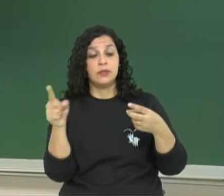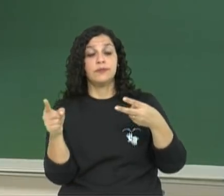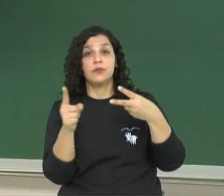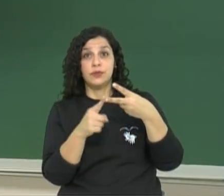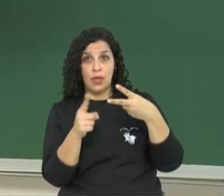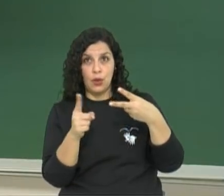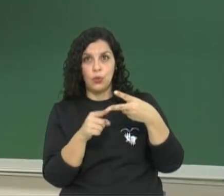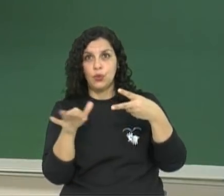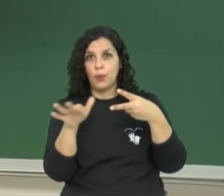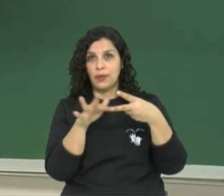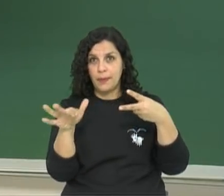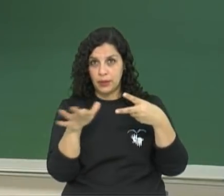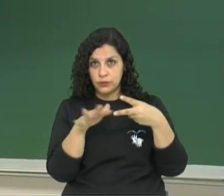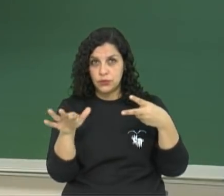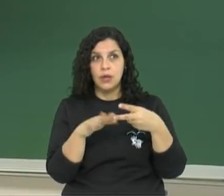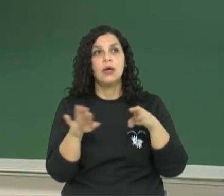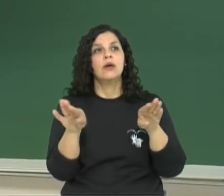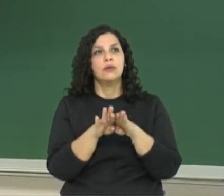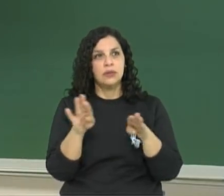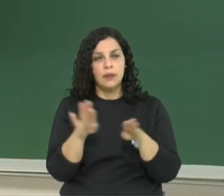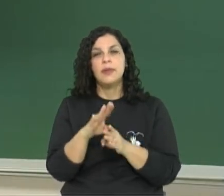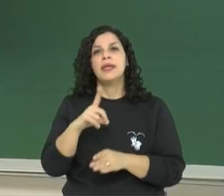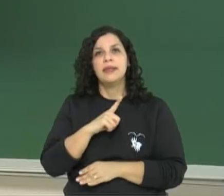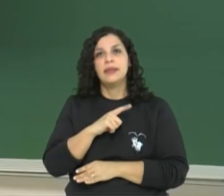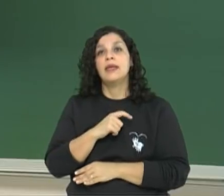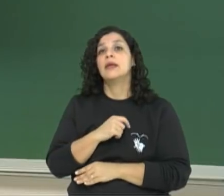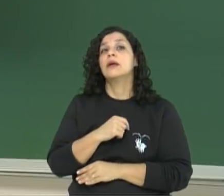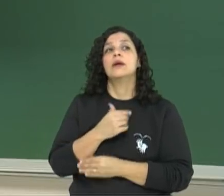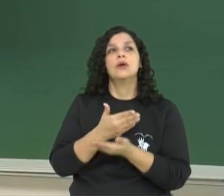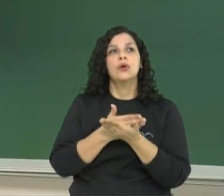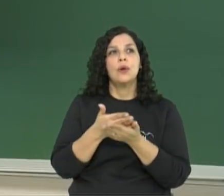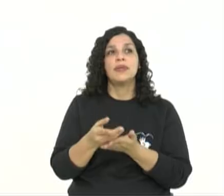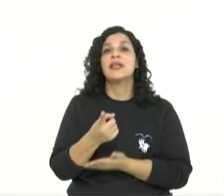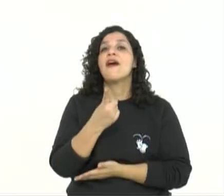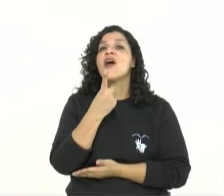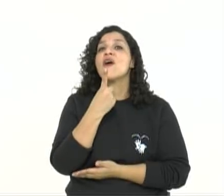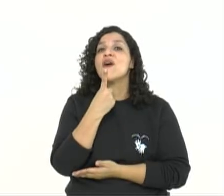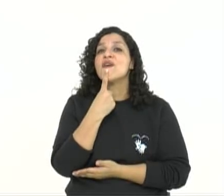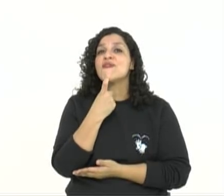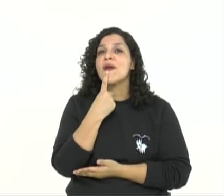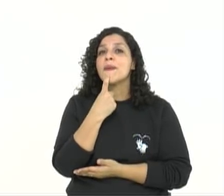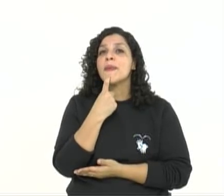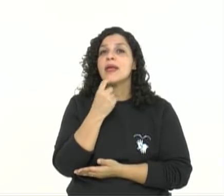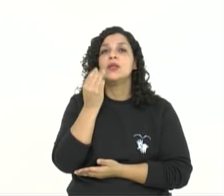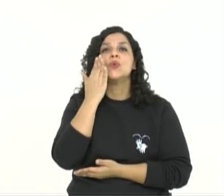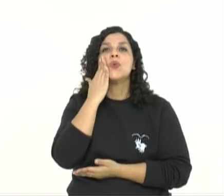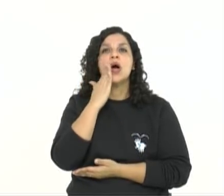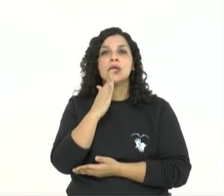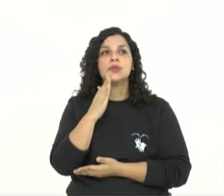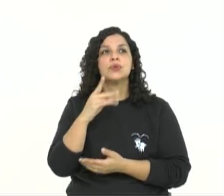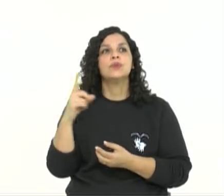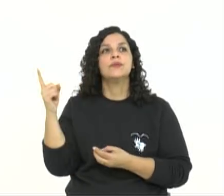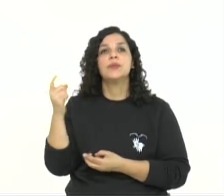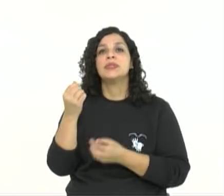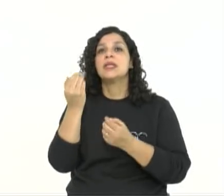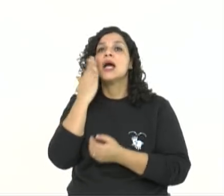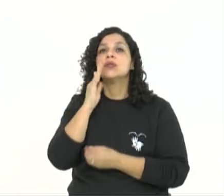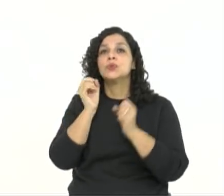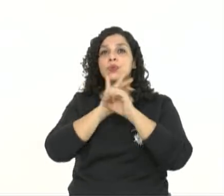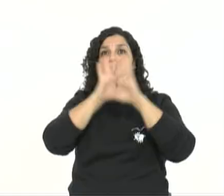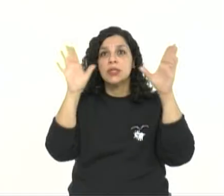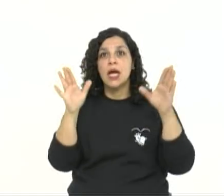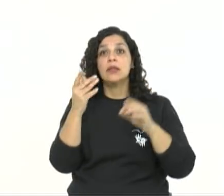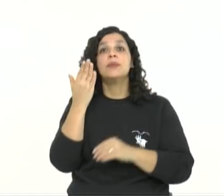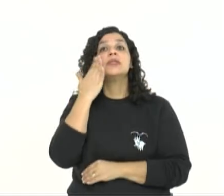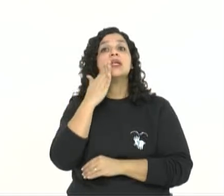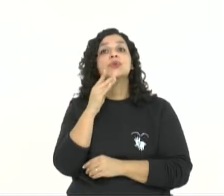nível intermediário. Também temos 3 graduações. Vermelha com azul claro, azul claro, azul claro e